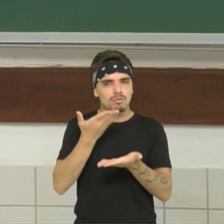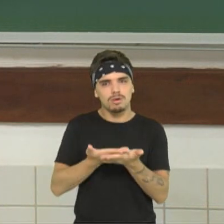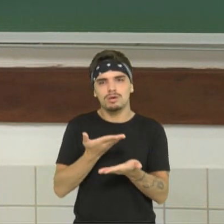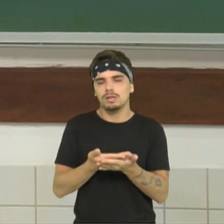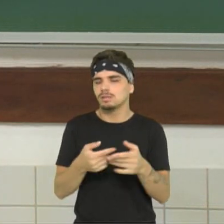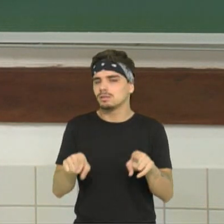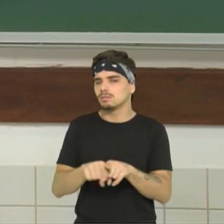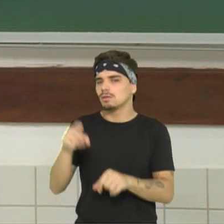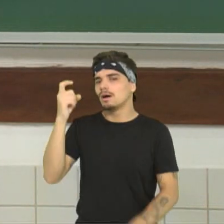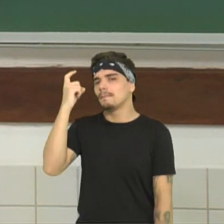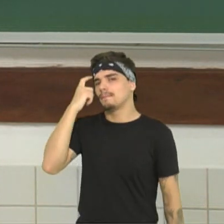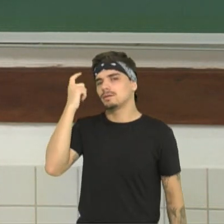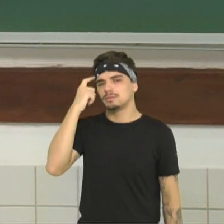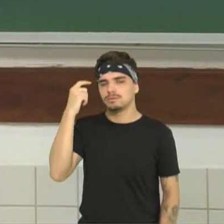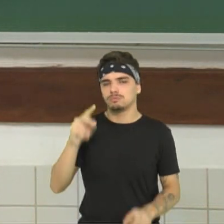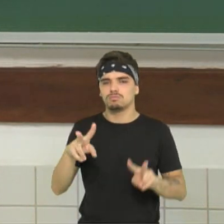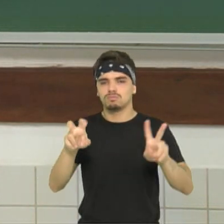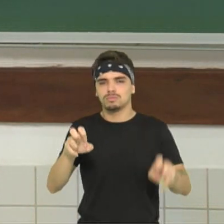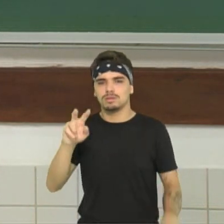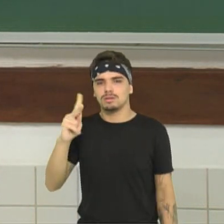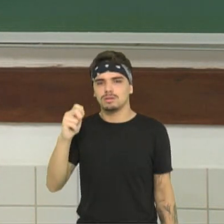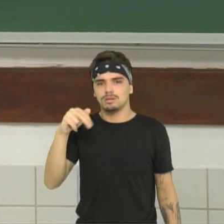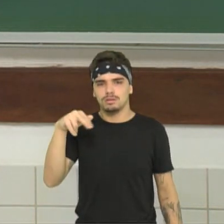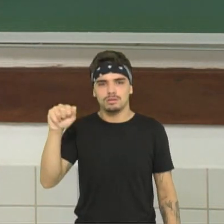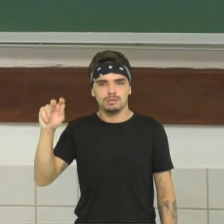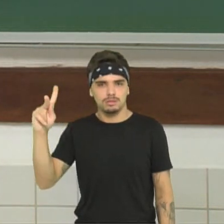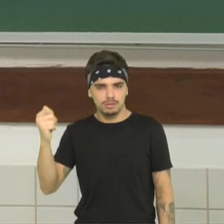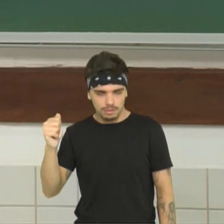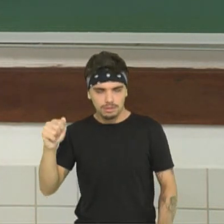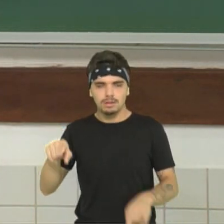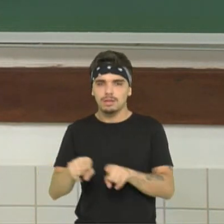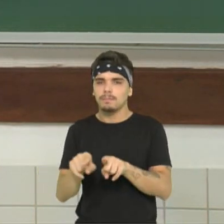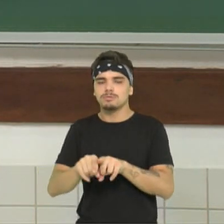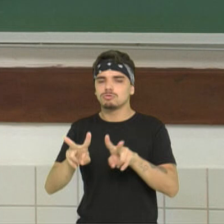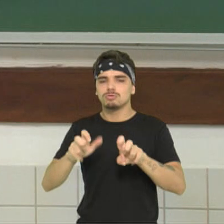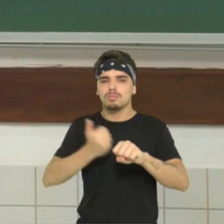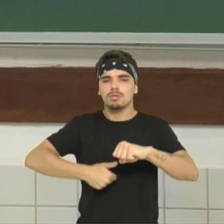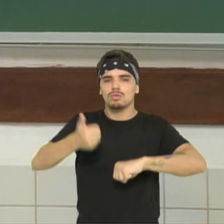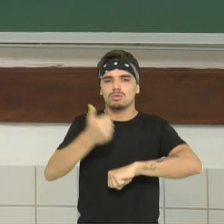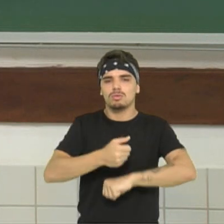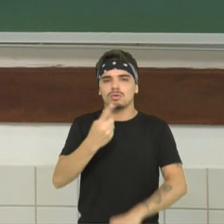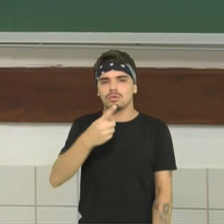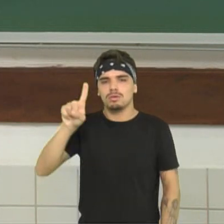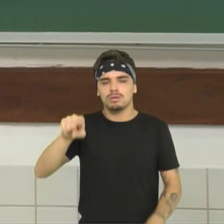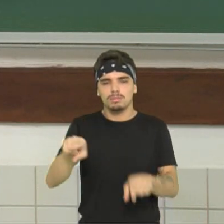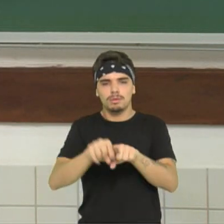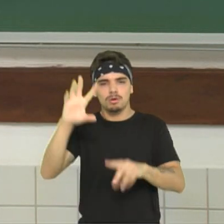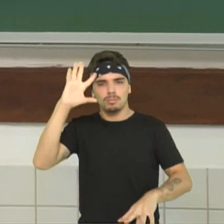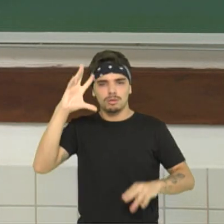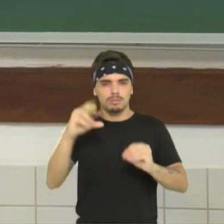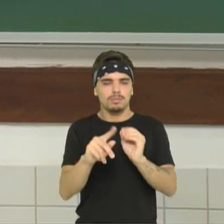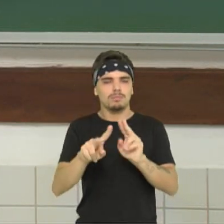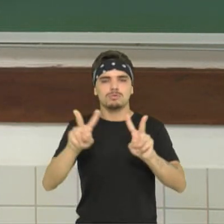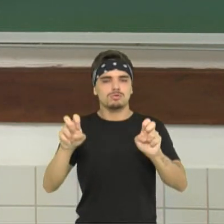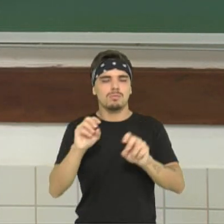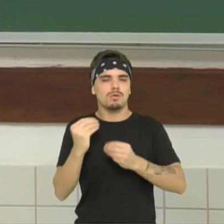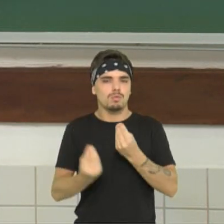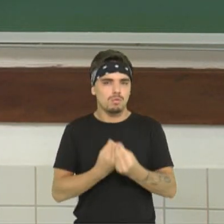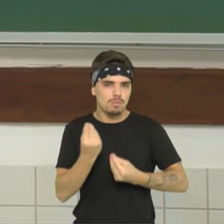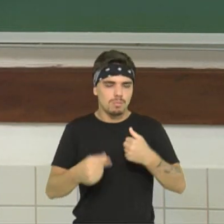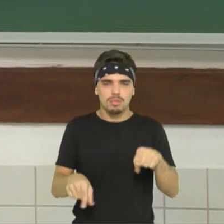pensou com Hannah Arendt o totalitarismo, entendemos algumas características aí do totalitarismo,